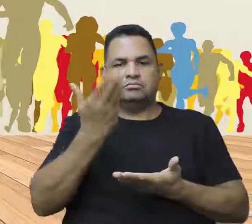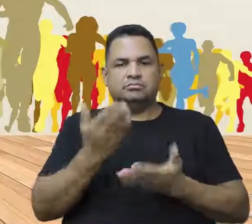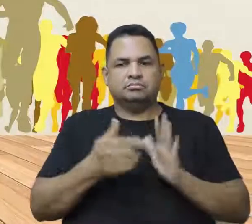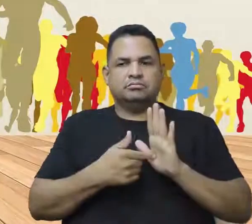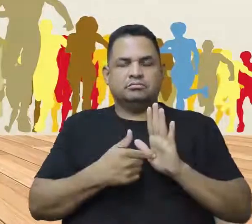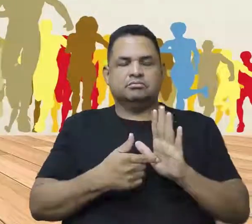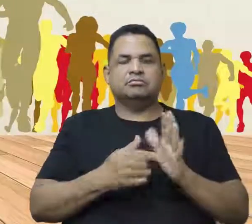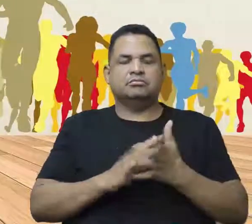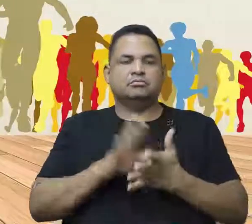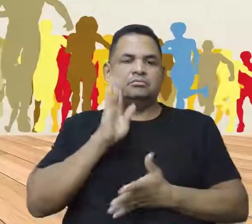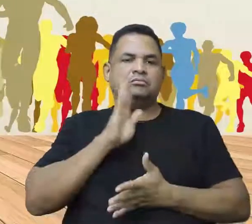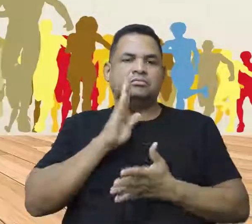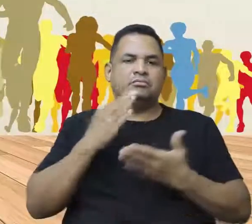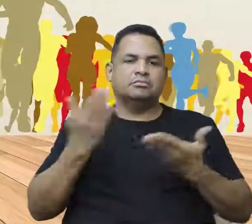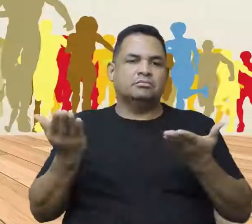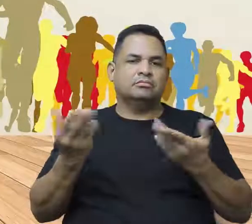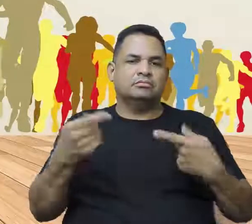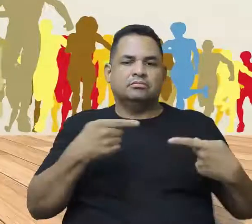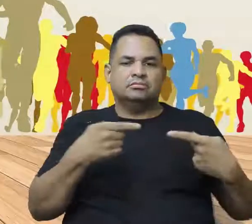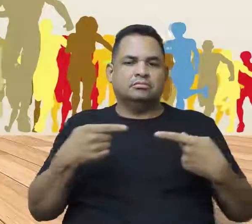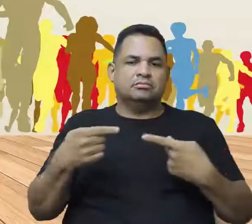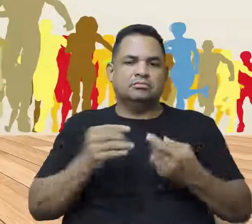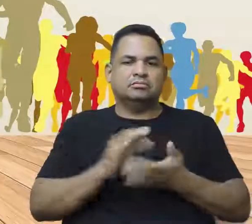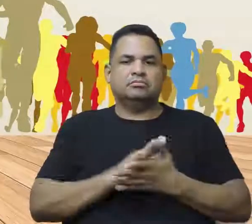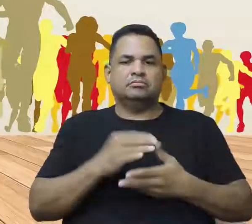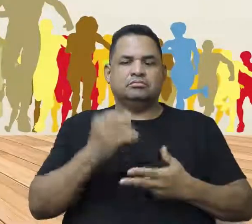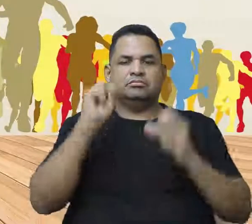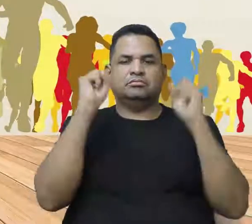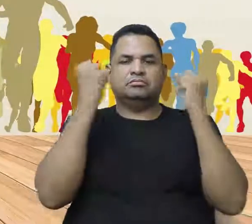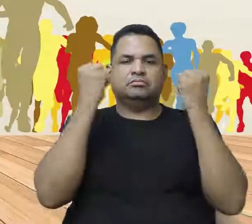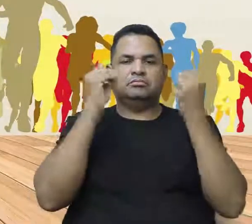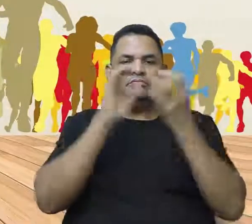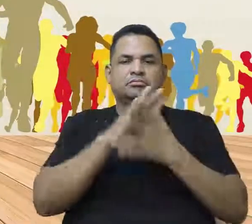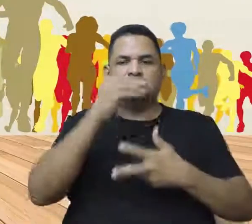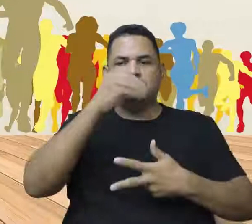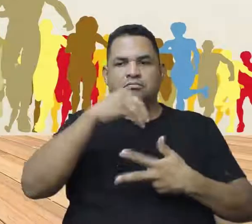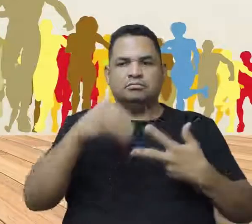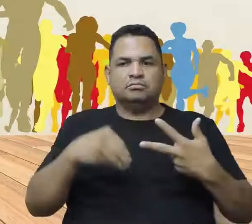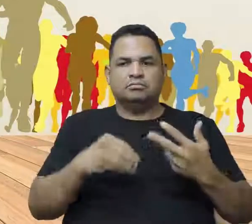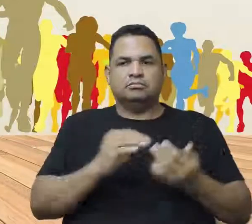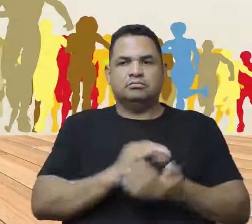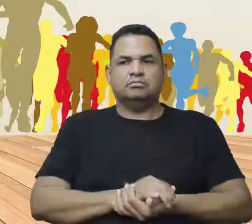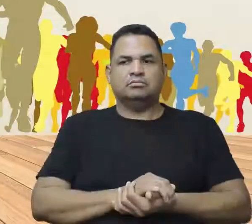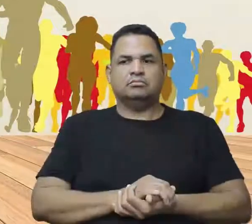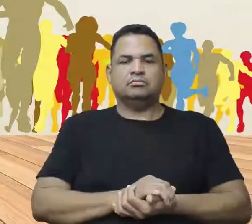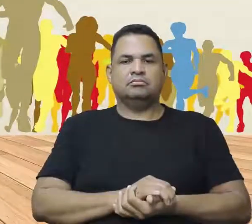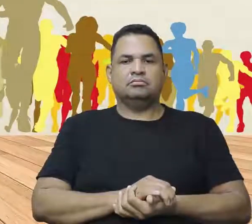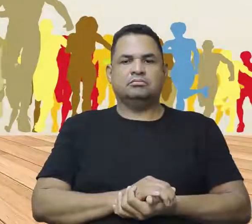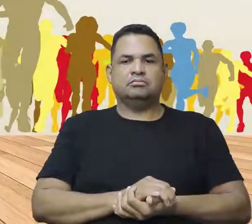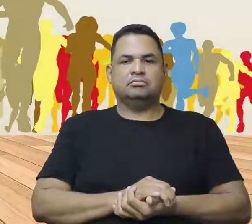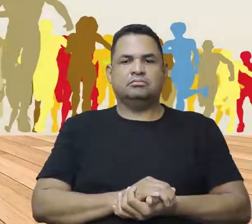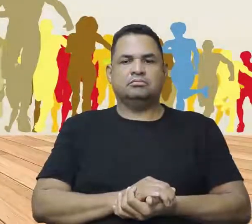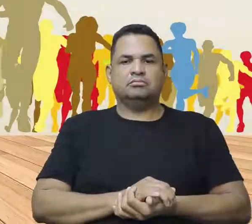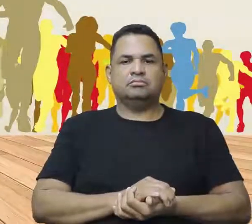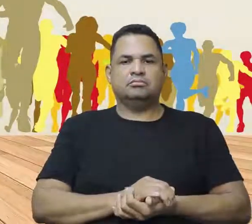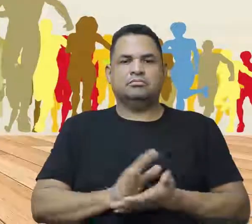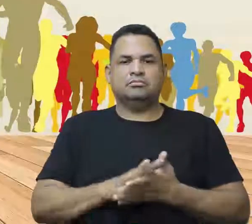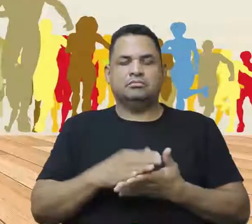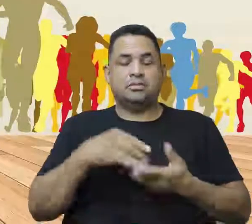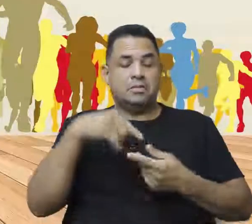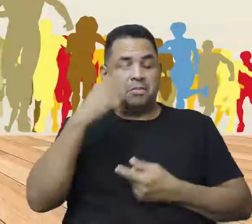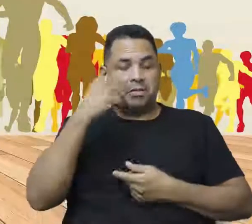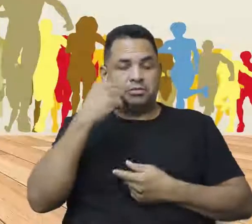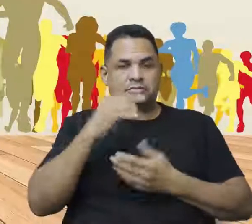para vocês relacionada a esse panorama da educação física no Enem. Então fica com a gente aqui, sem